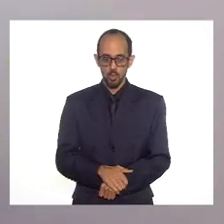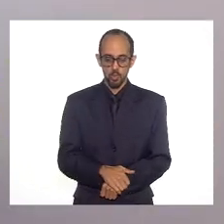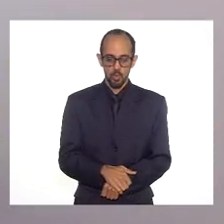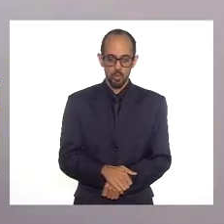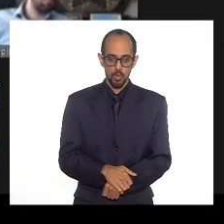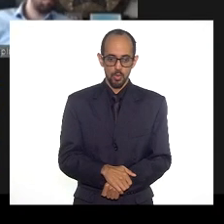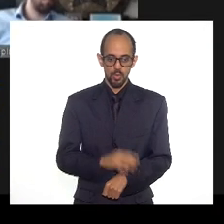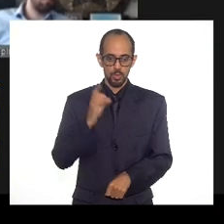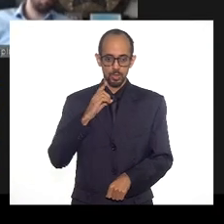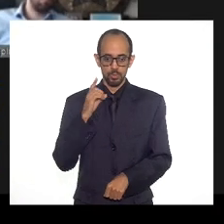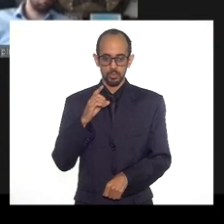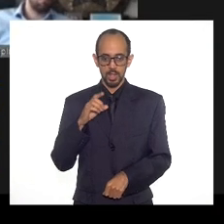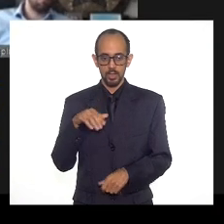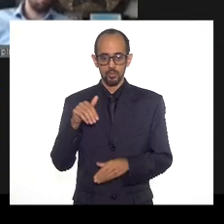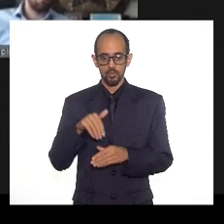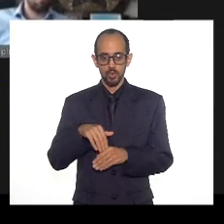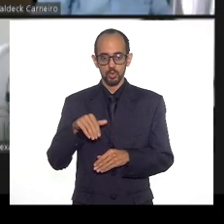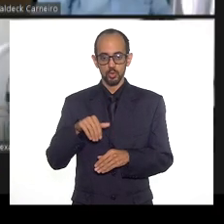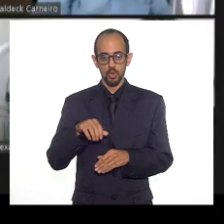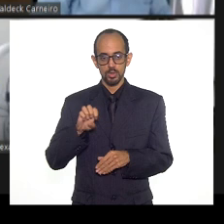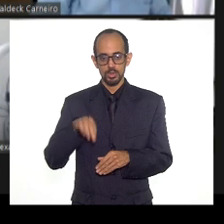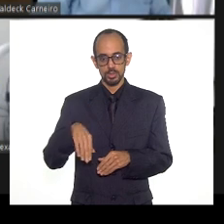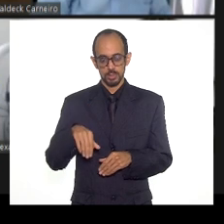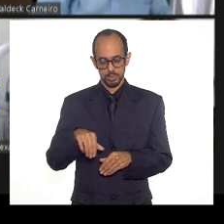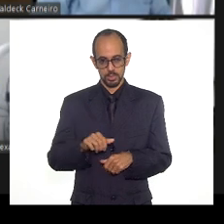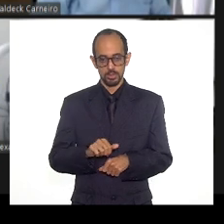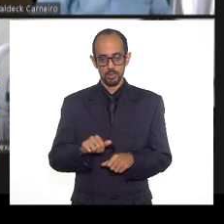Deputado Elton Cristo votou sim no grupo.